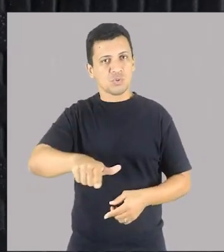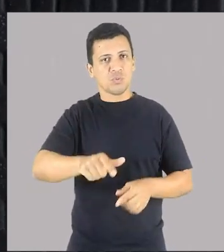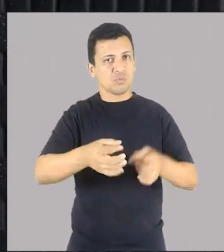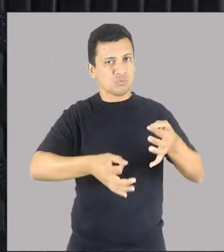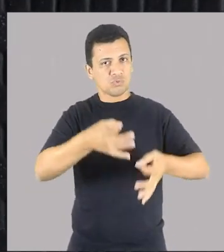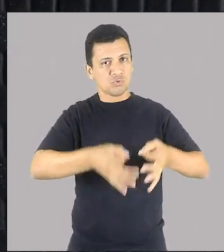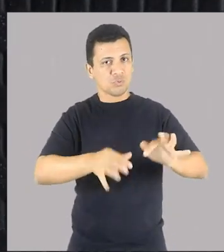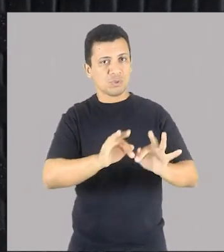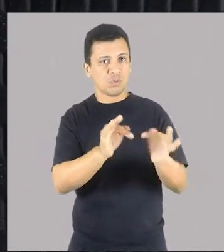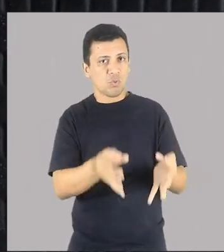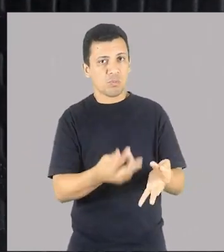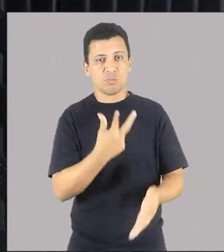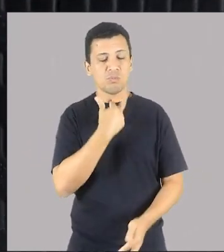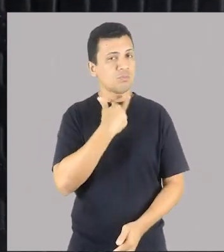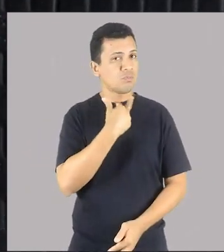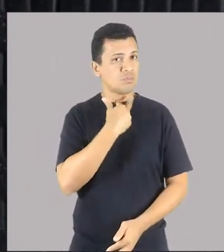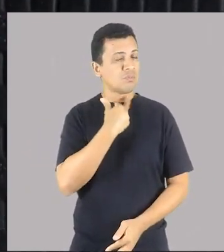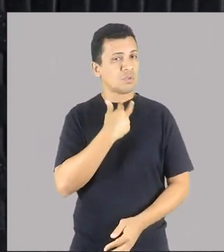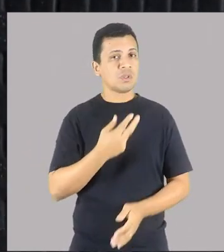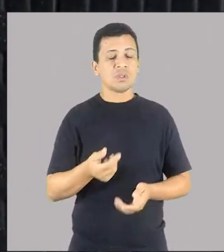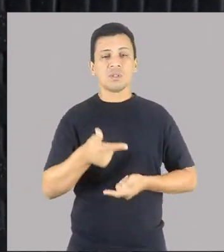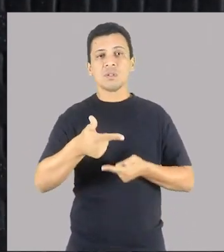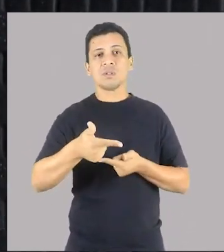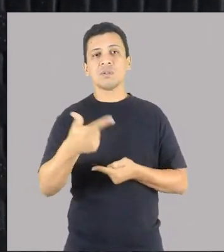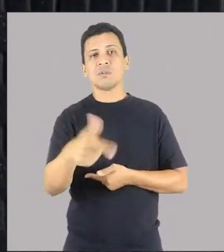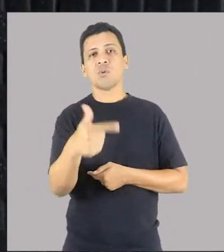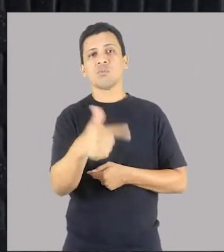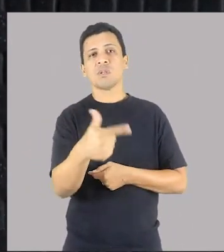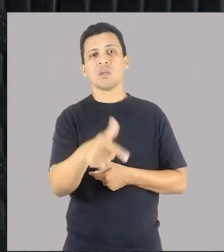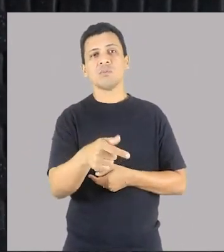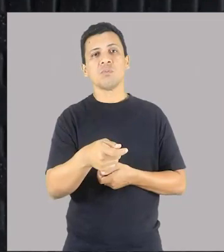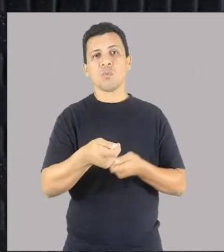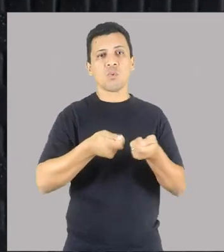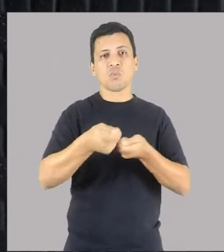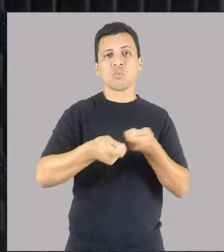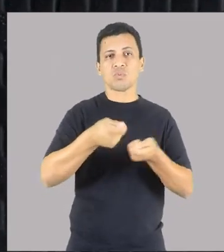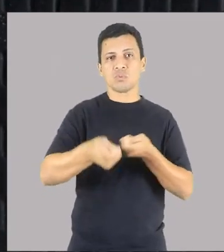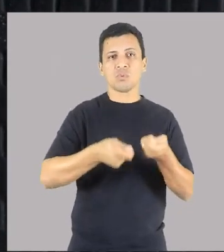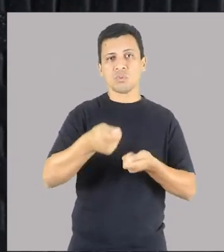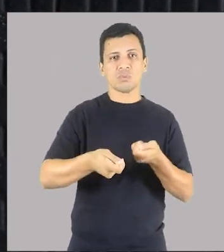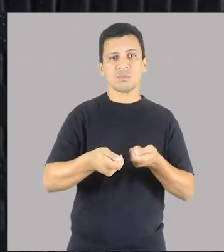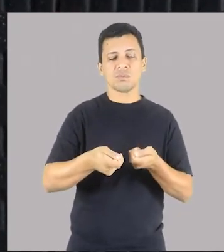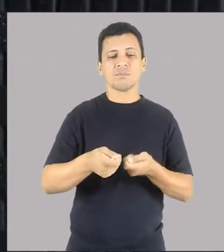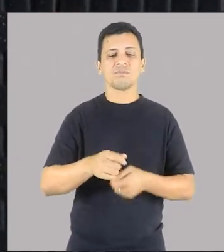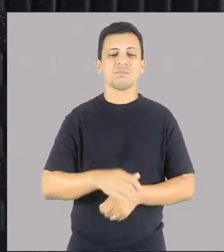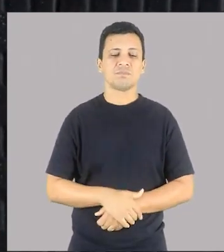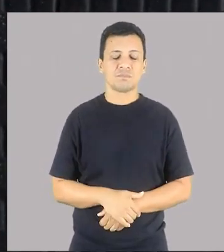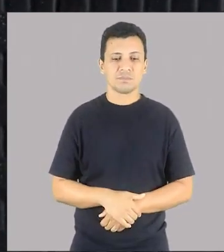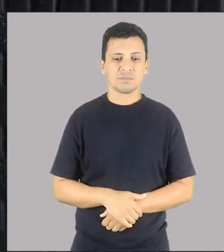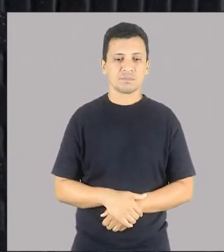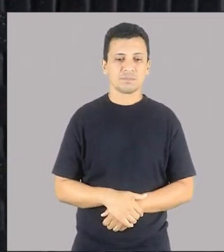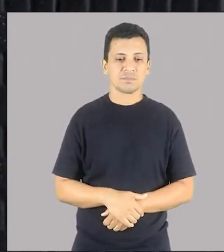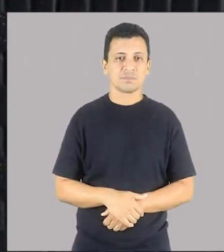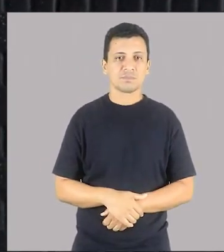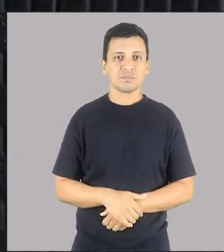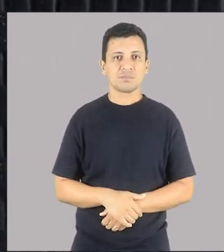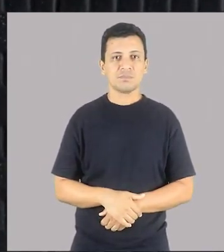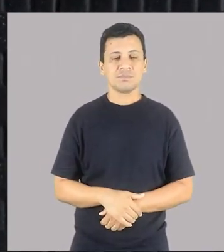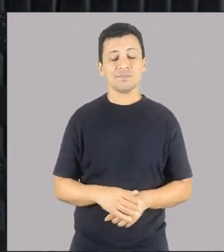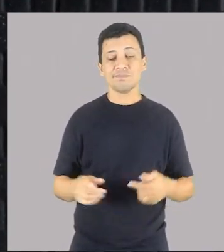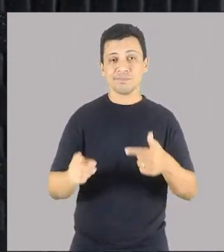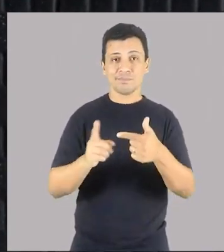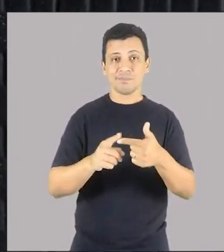regra. Não existe um controle jurisdicional sobre o contencioso administrativo. No